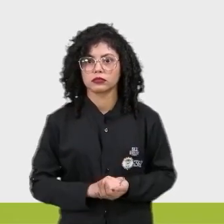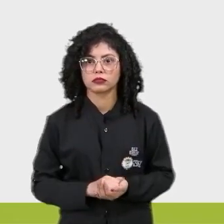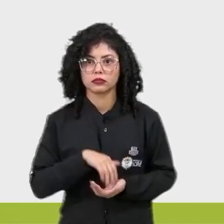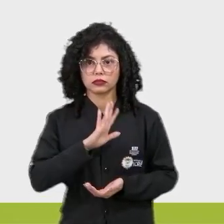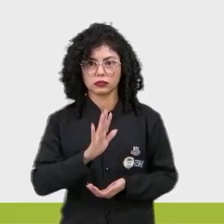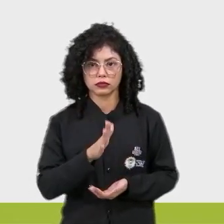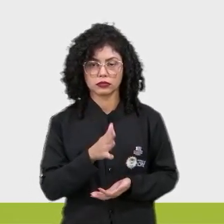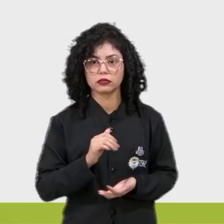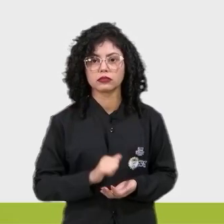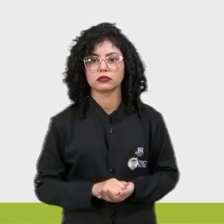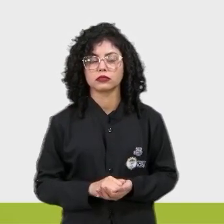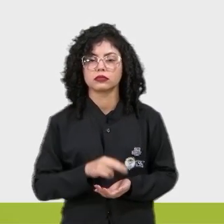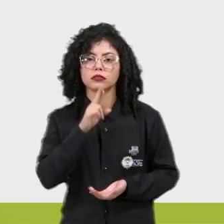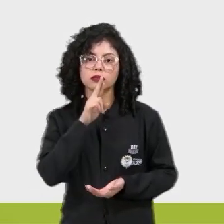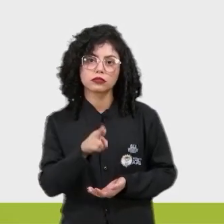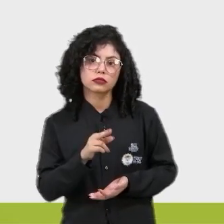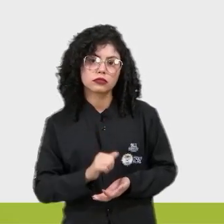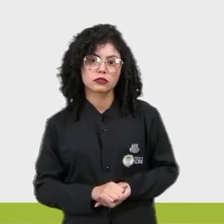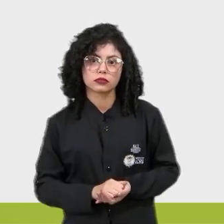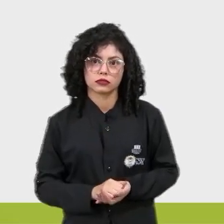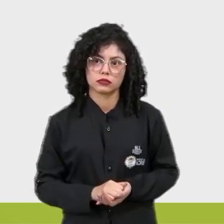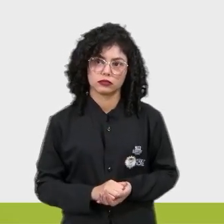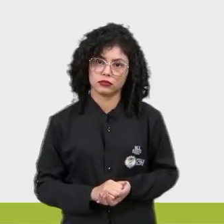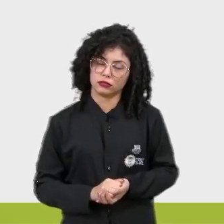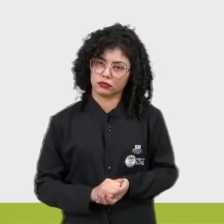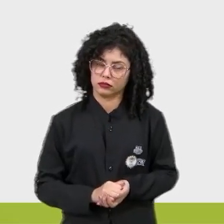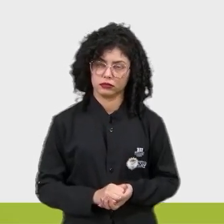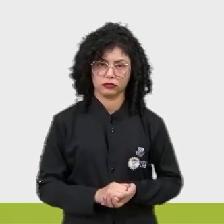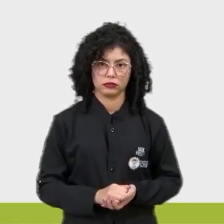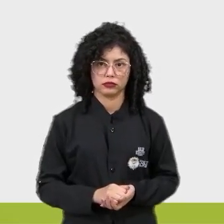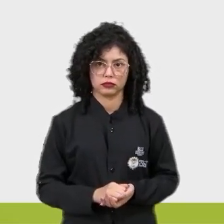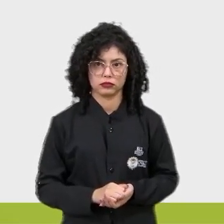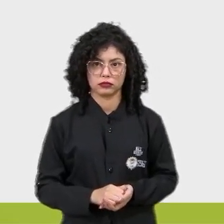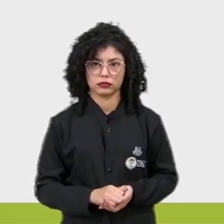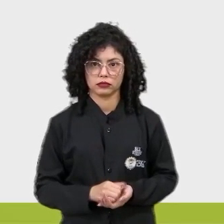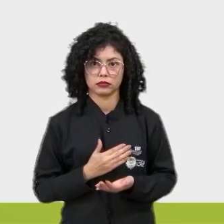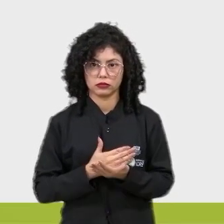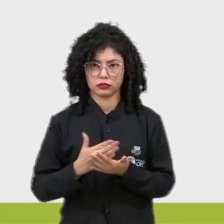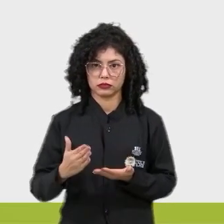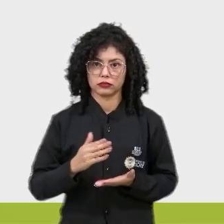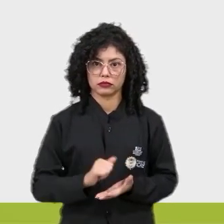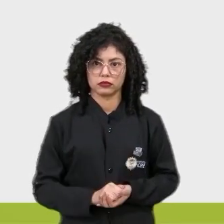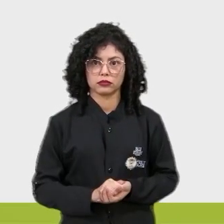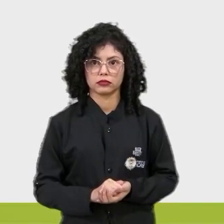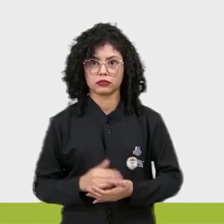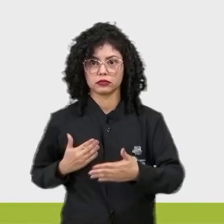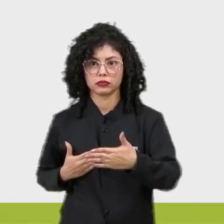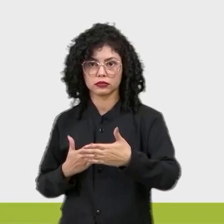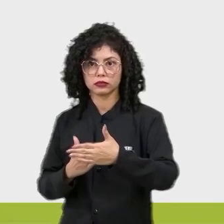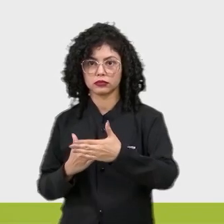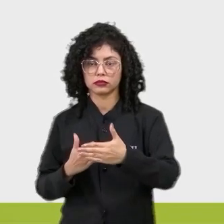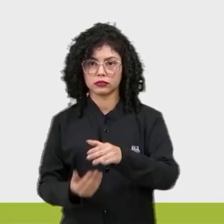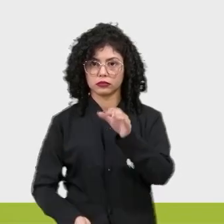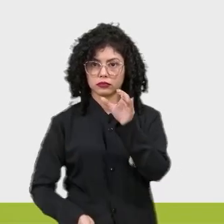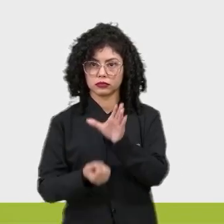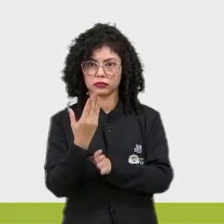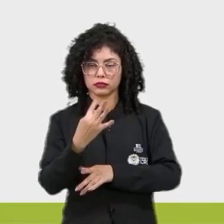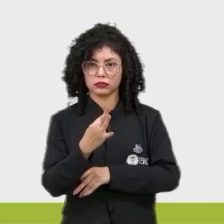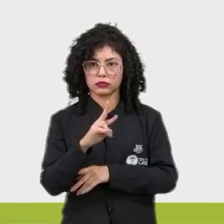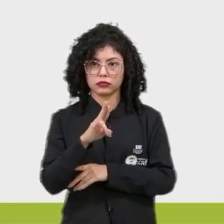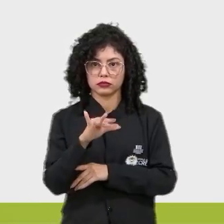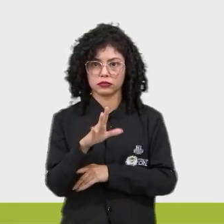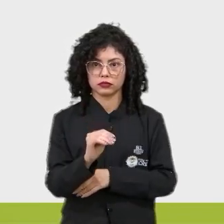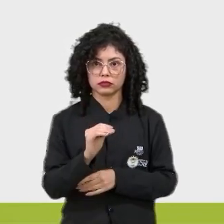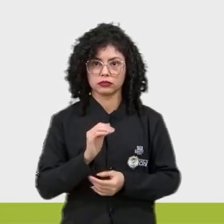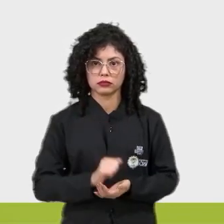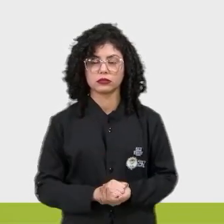Já praticamente demos a resposta da questão lá no início. Letra A, impedir a formação